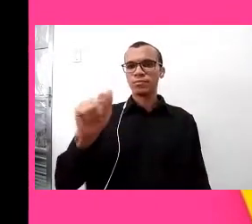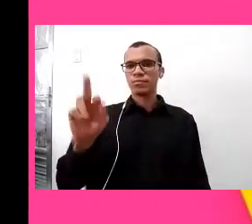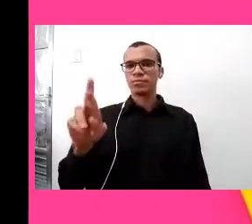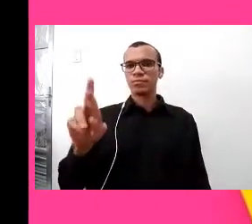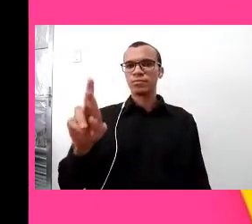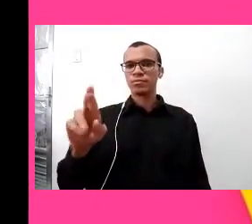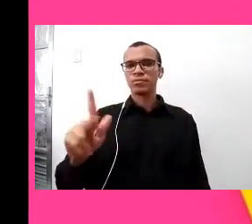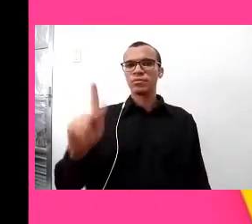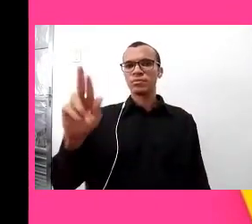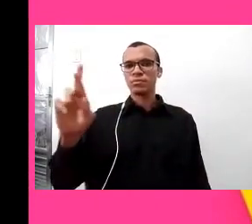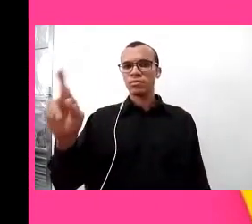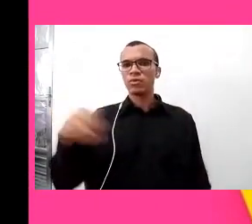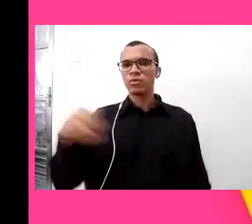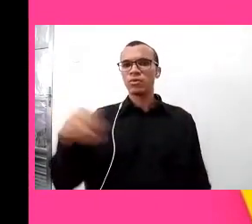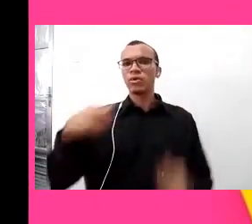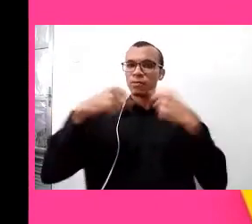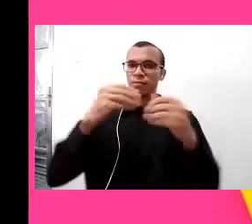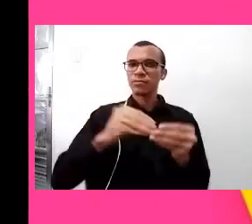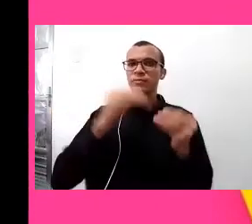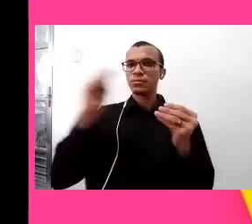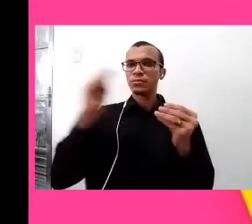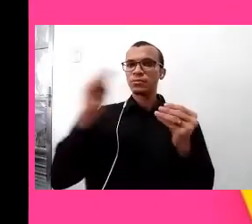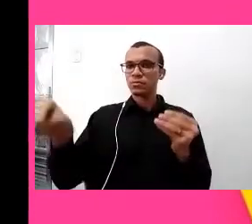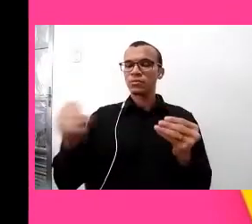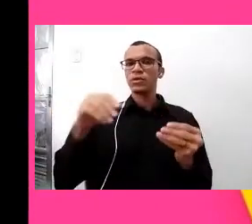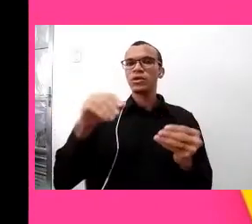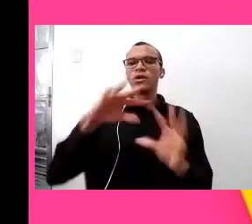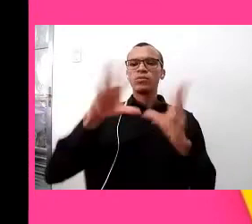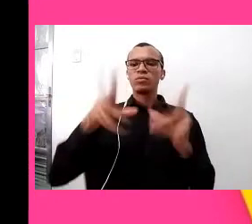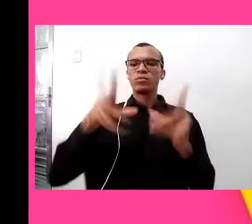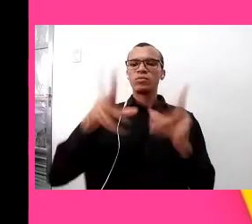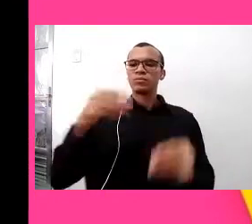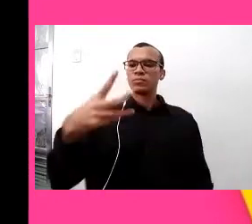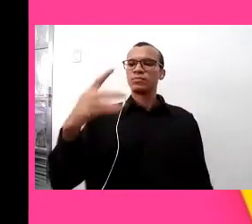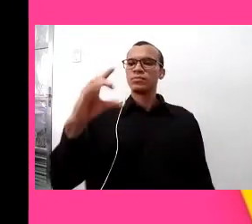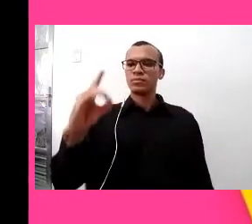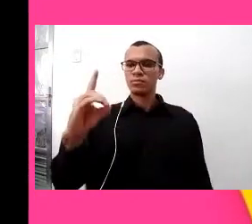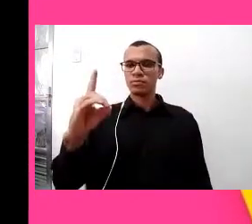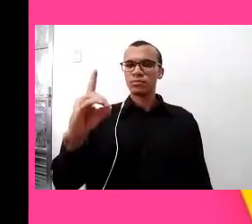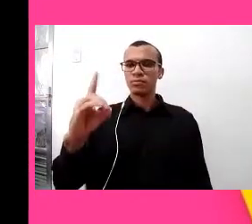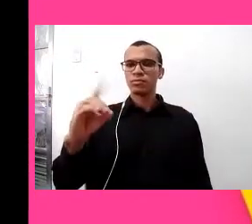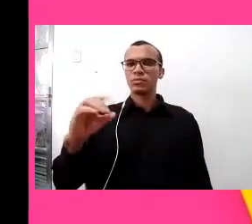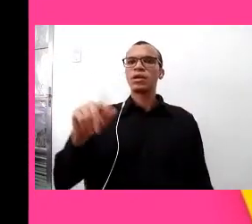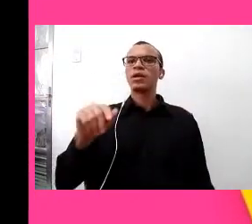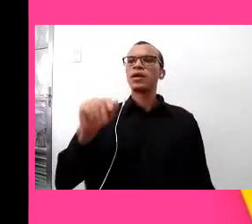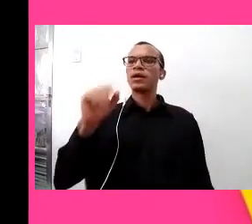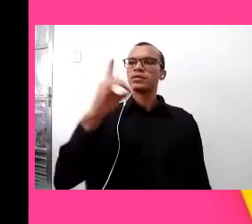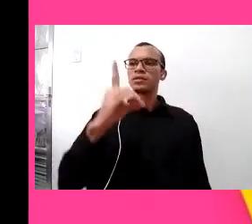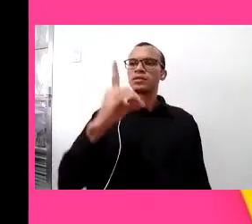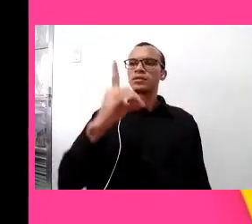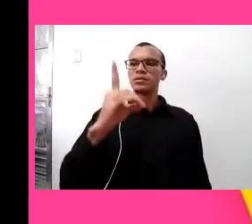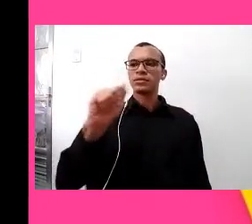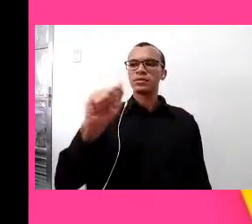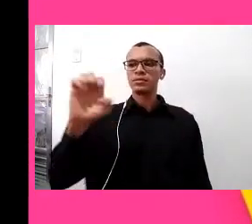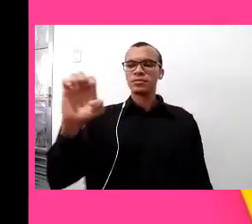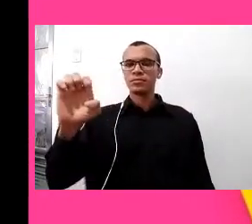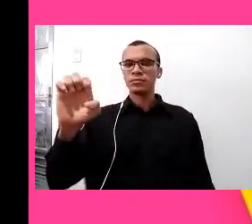como objeto 3D na opção chamada DAE.